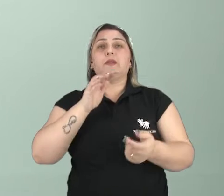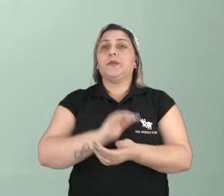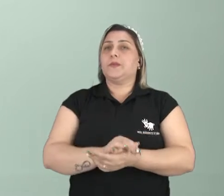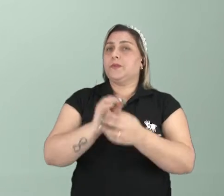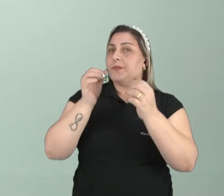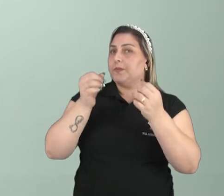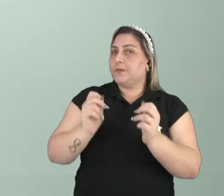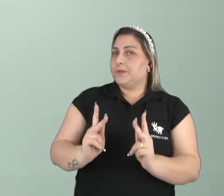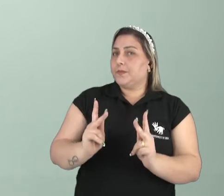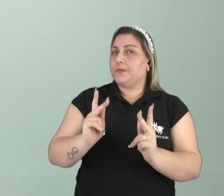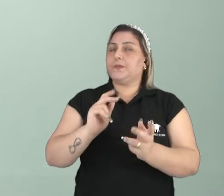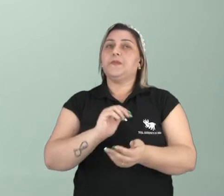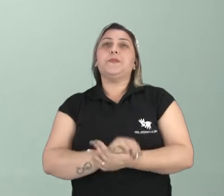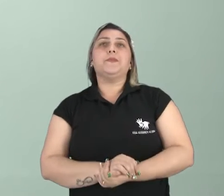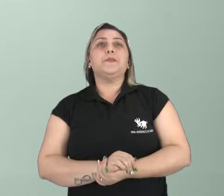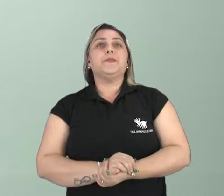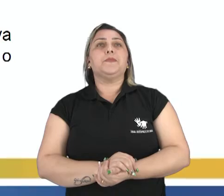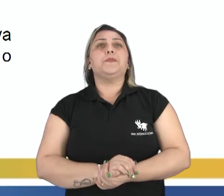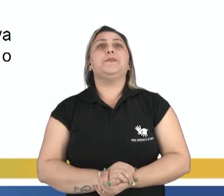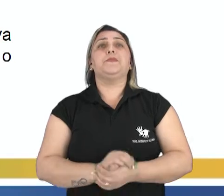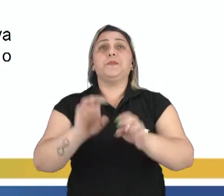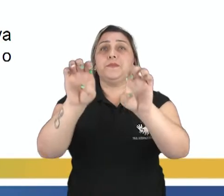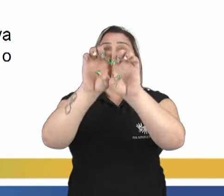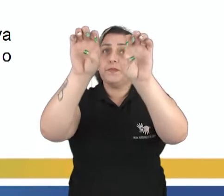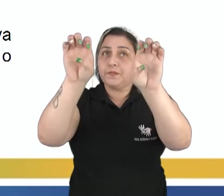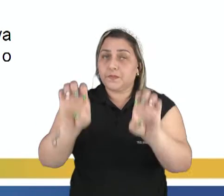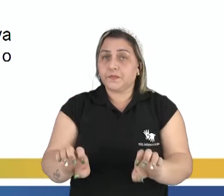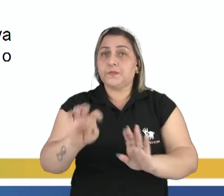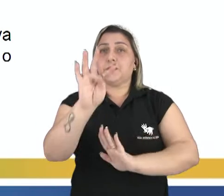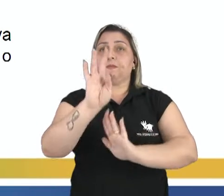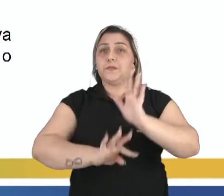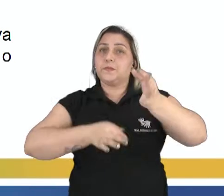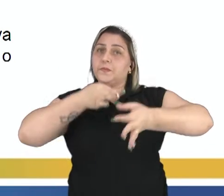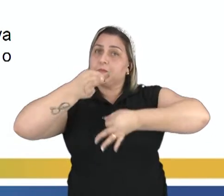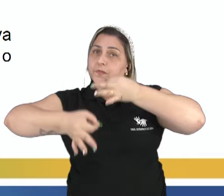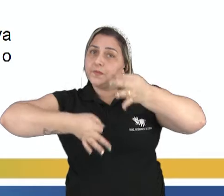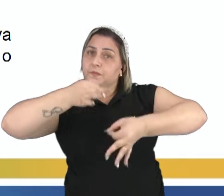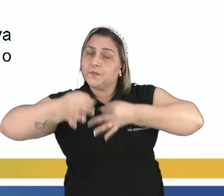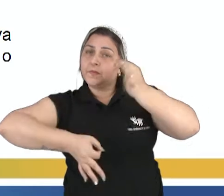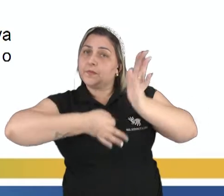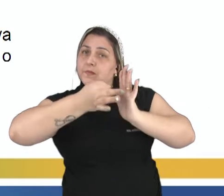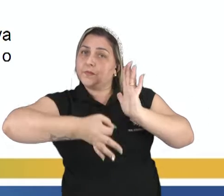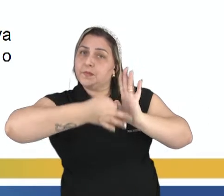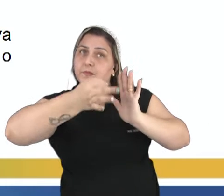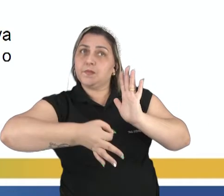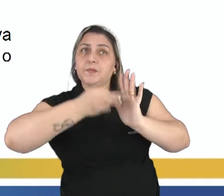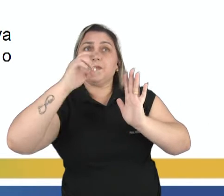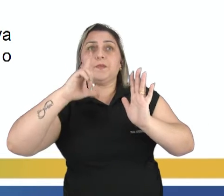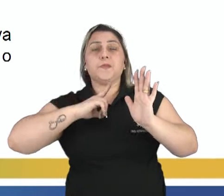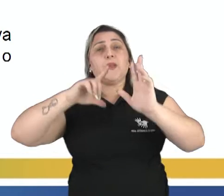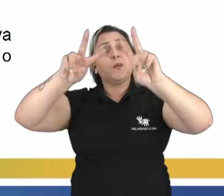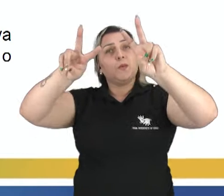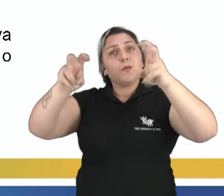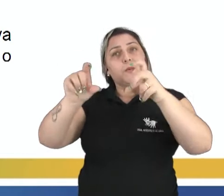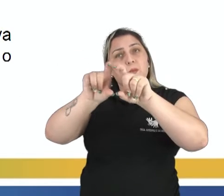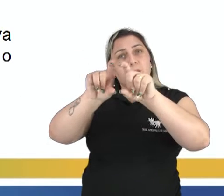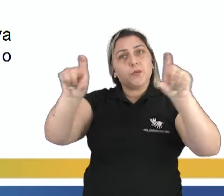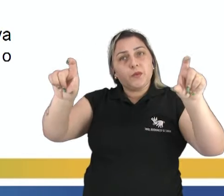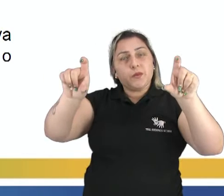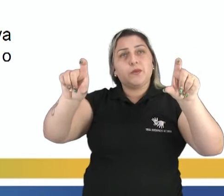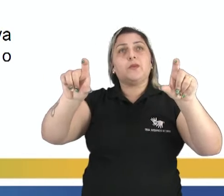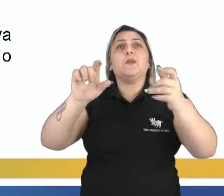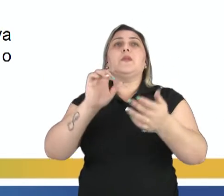certo? Então vamos lá. Como que é a estrutura do texto de opinião, né? Possui ali um título, que ele deve